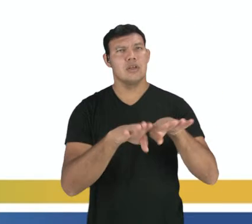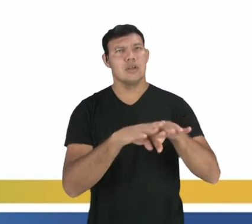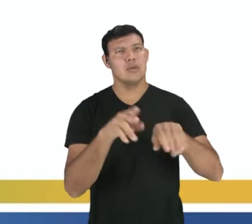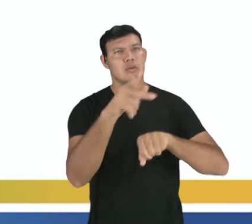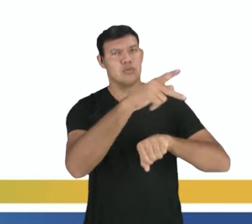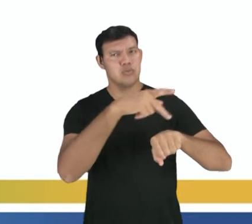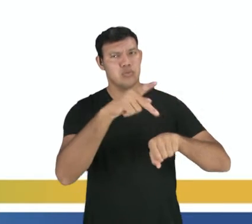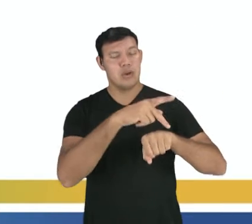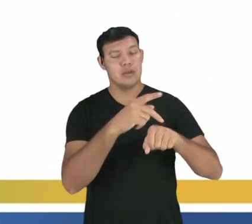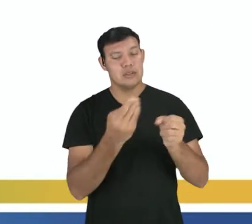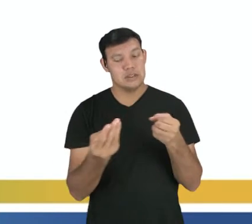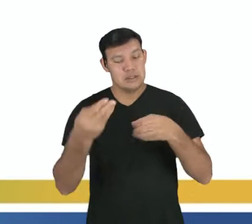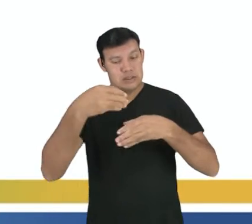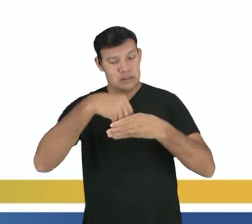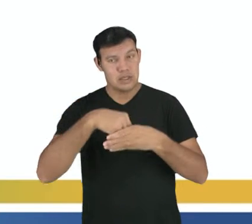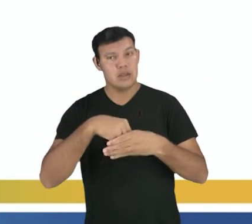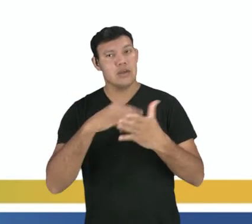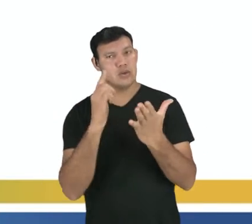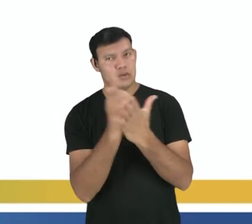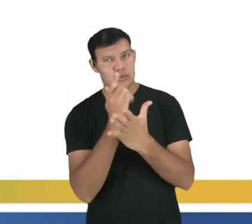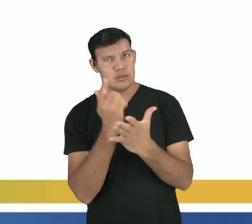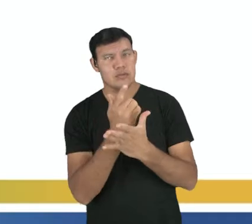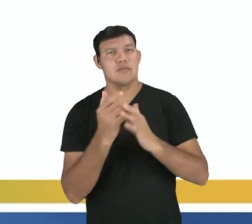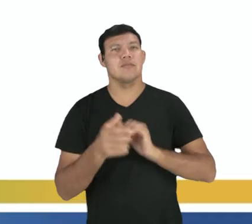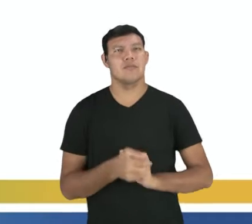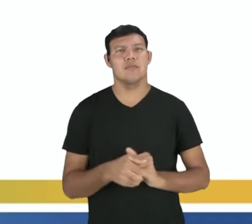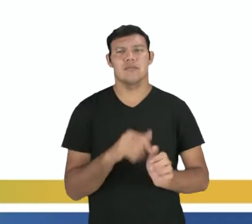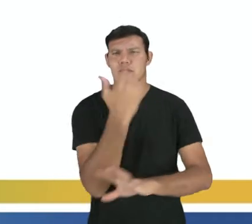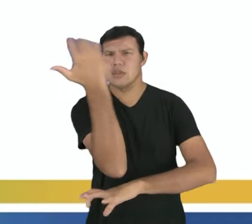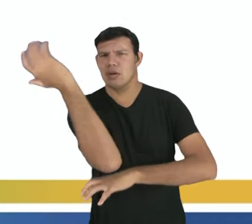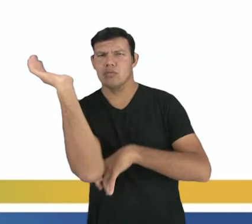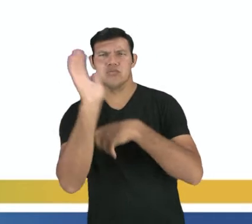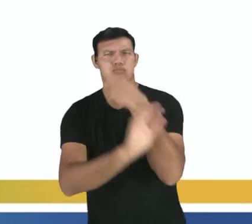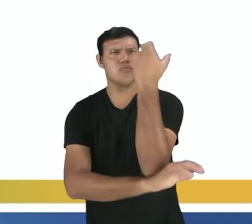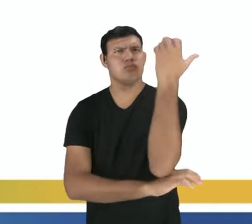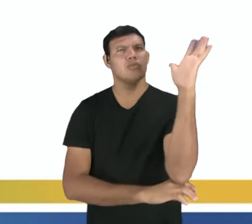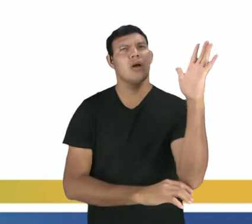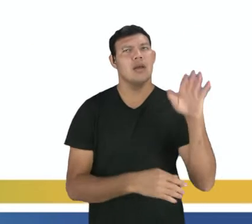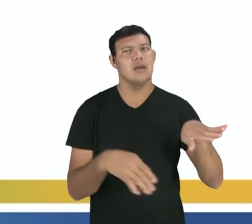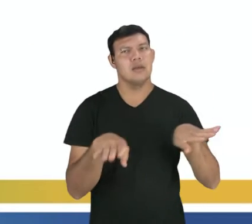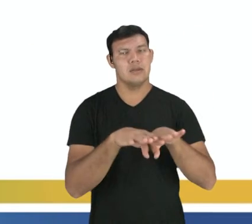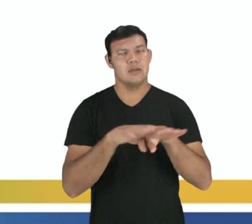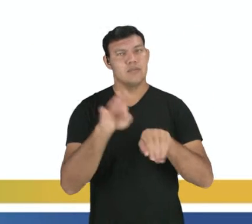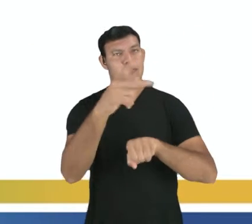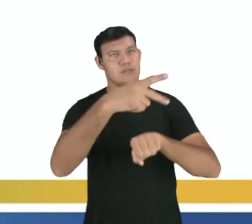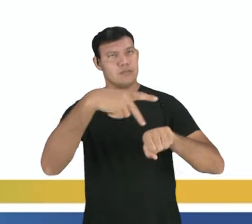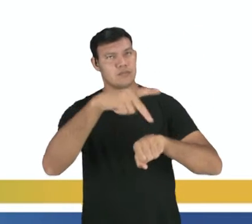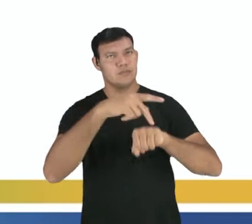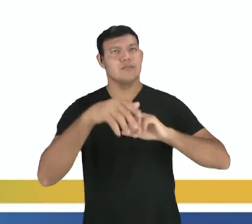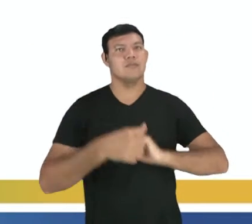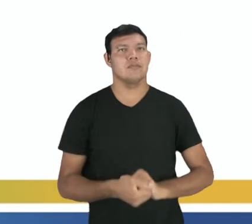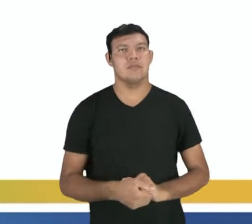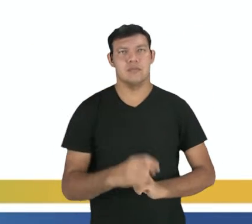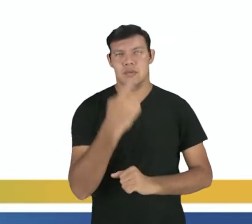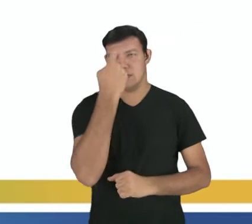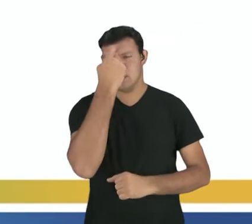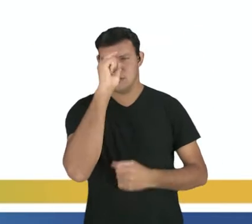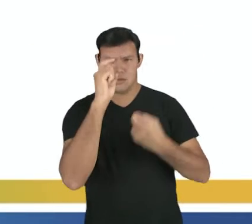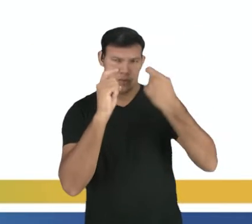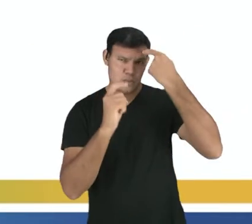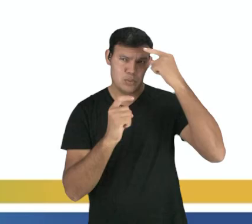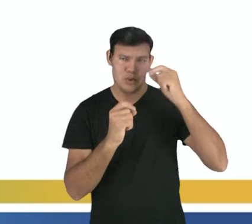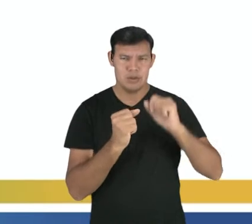nacionalidade embutida dentro das obras, tá? A natureza também e a pátria em si, né? Criação de um